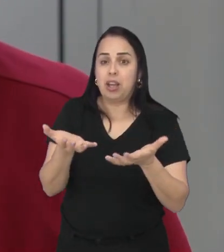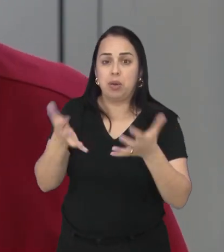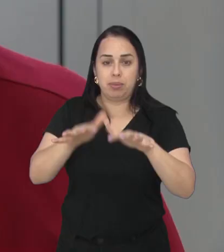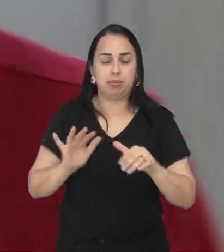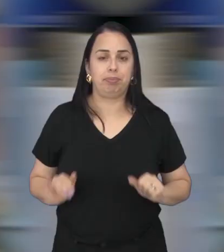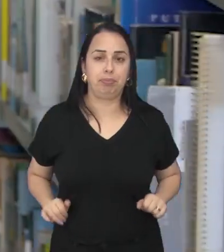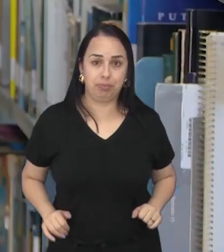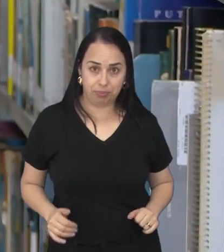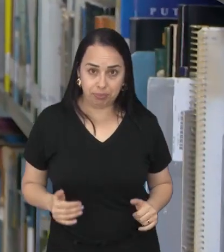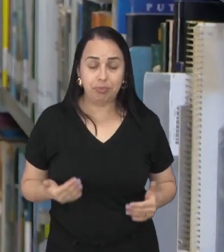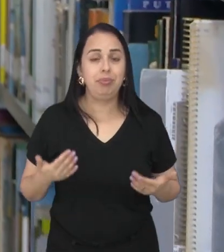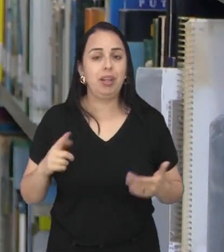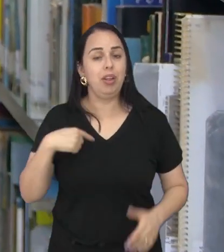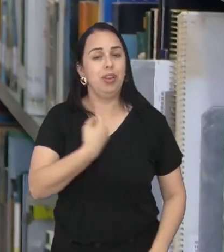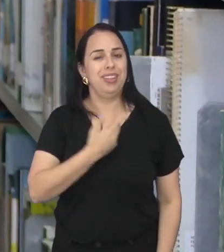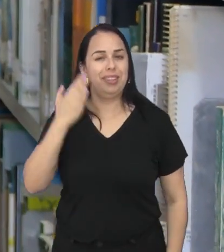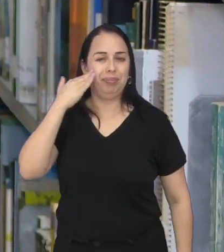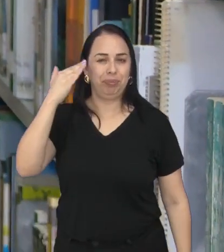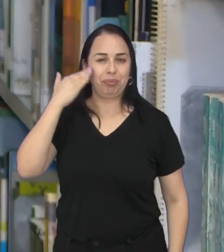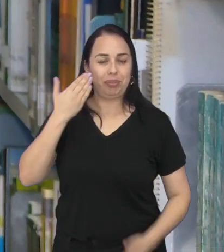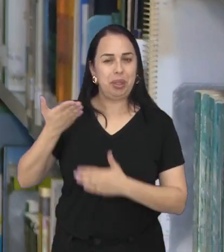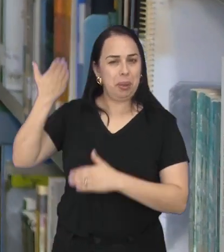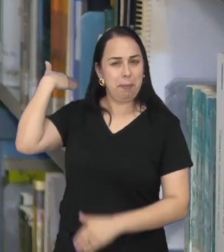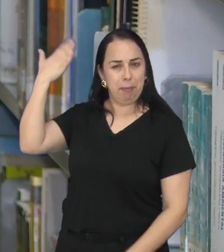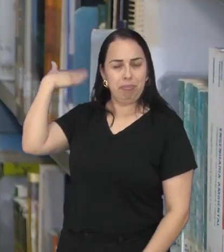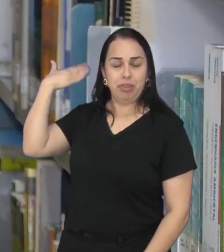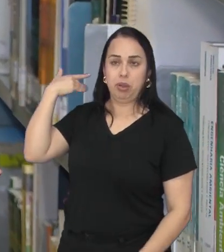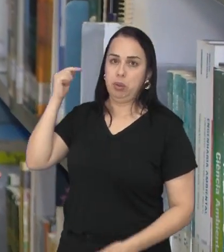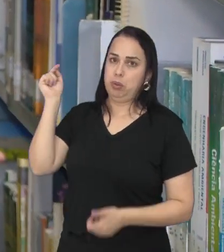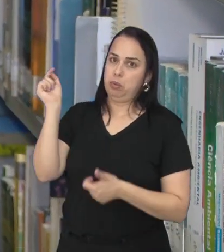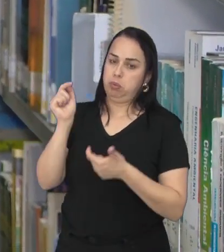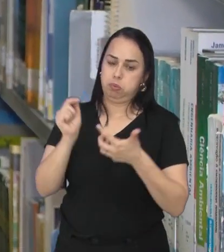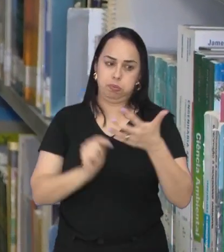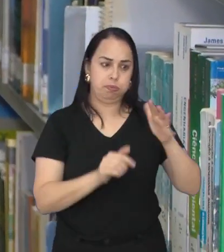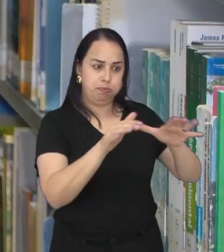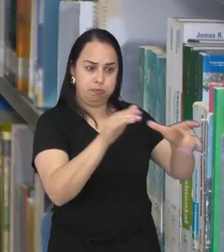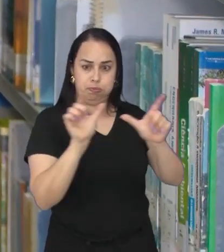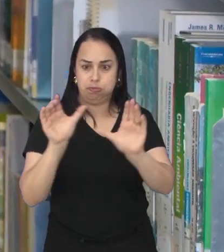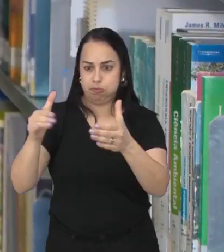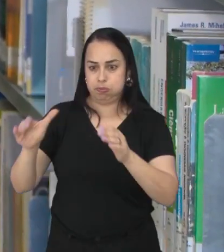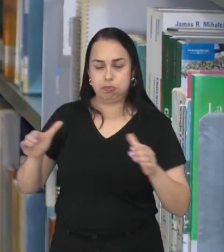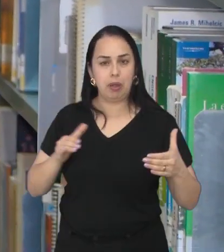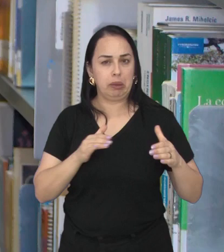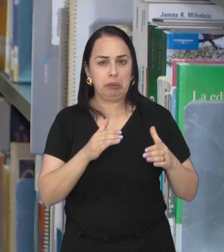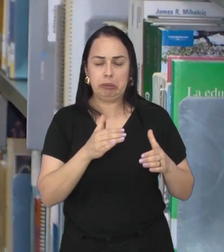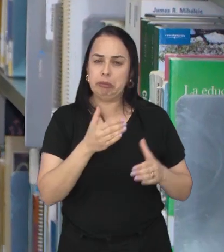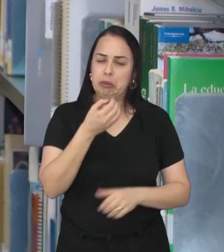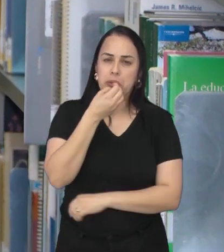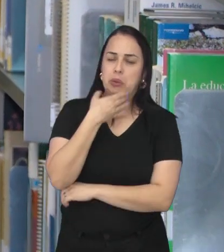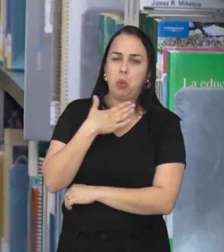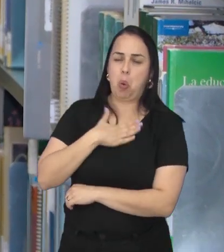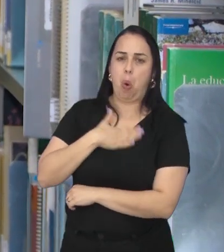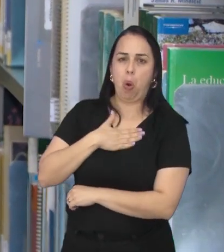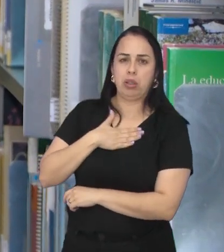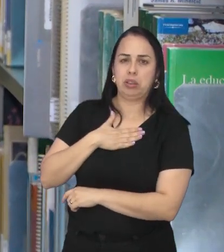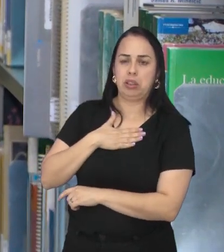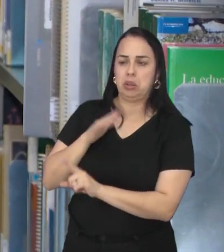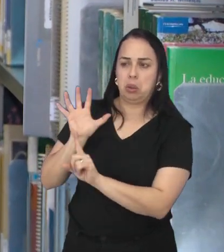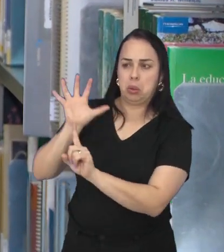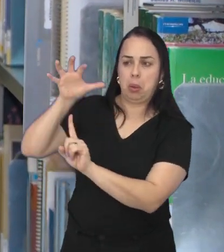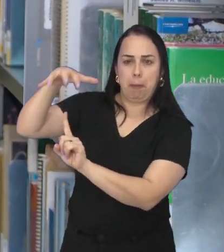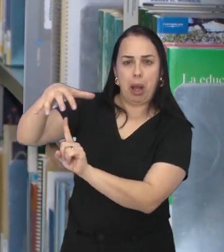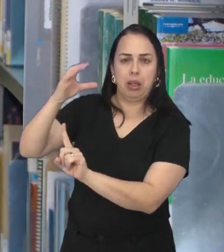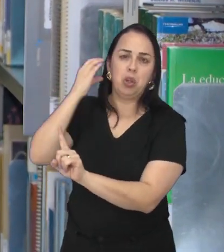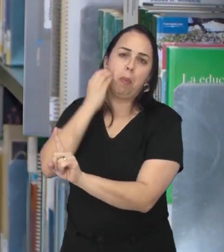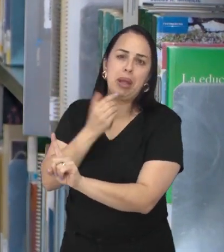inclusão social. Bom, então a gente já entendeu que naquela época vários setores da sociedade não estavam